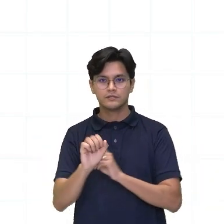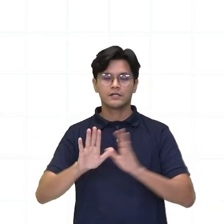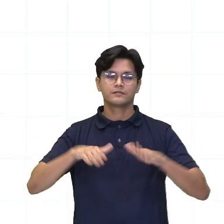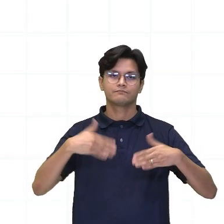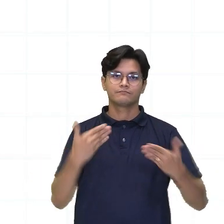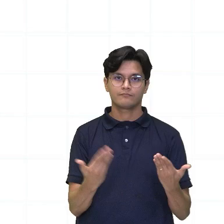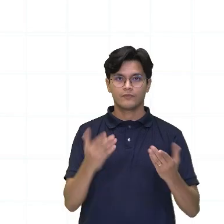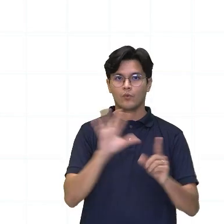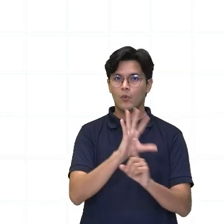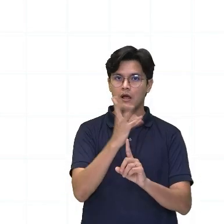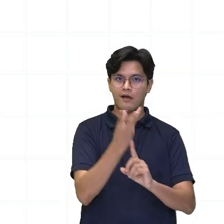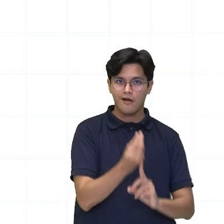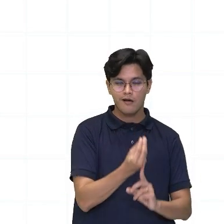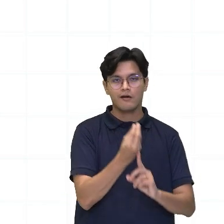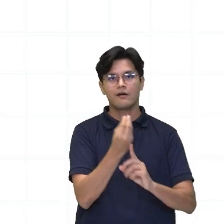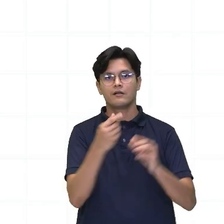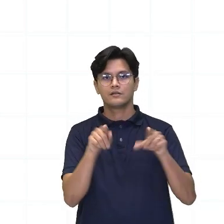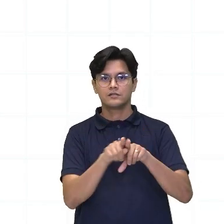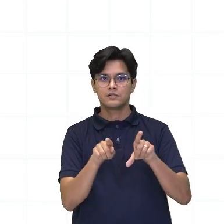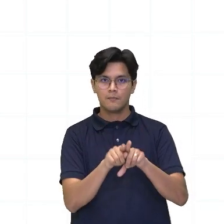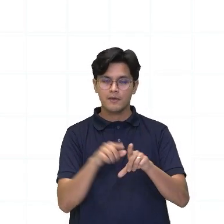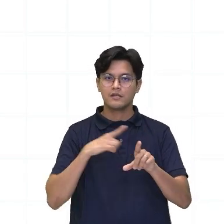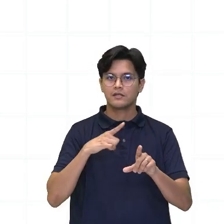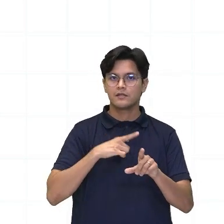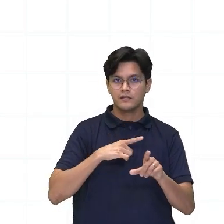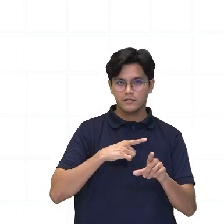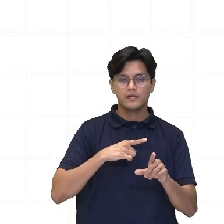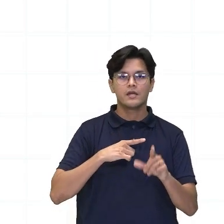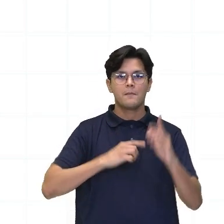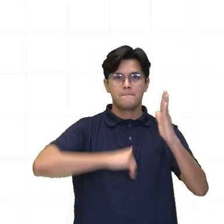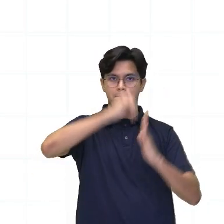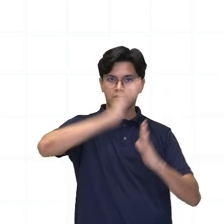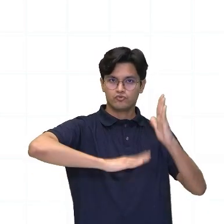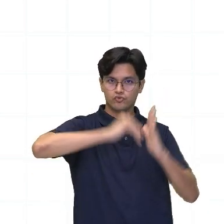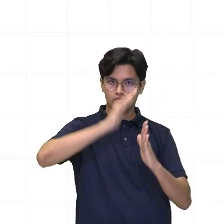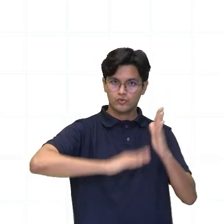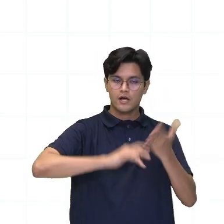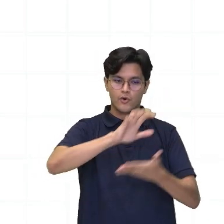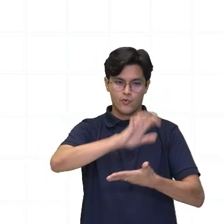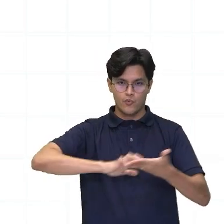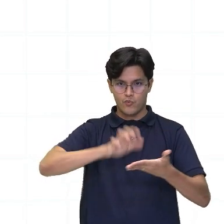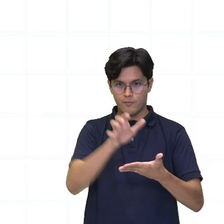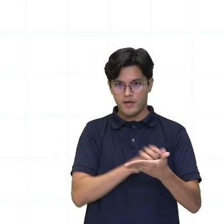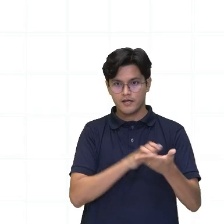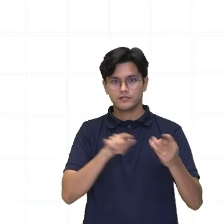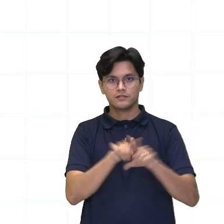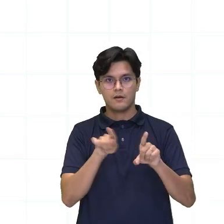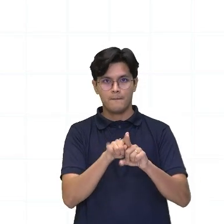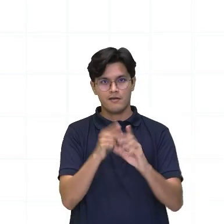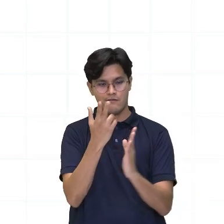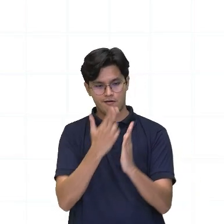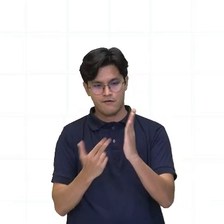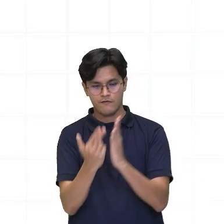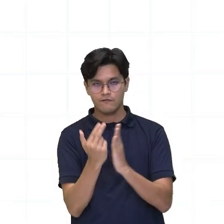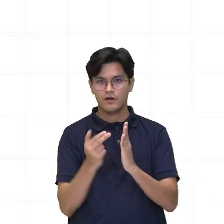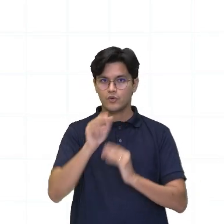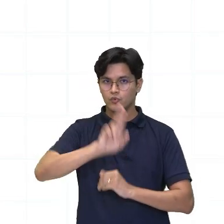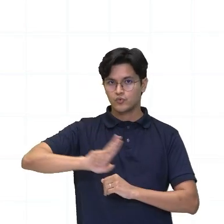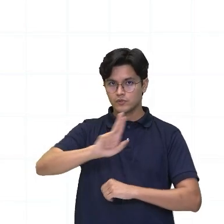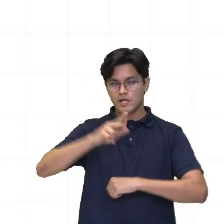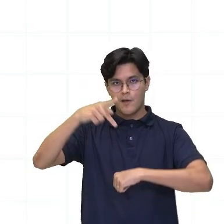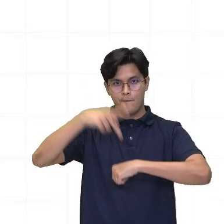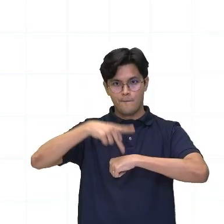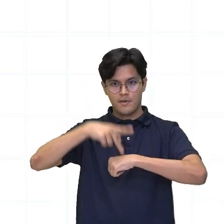como pinturas rupestres e gravura feitas em pedras, além de esculturas e estatuetas. O objetivo